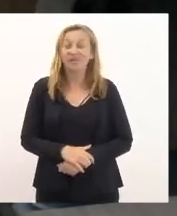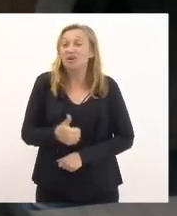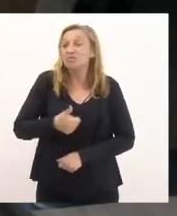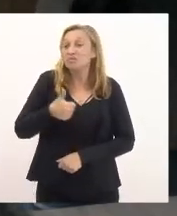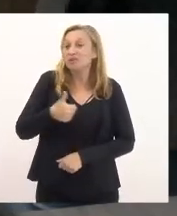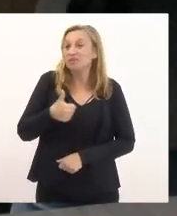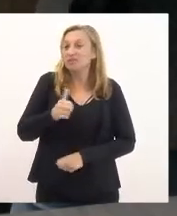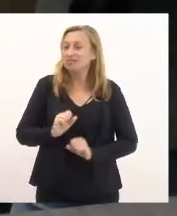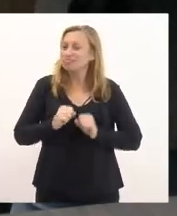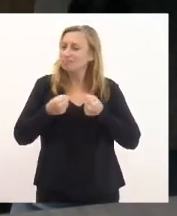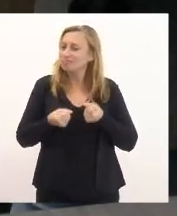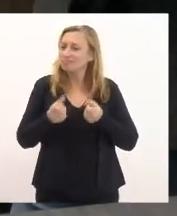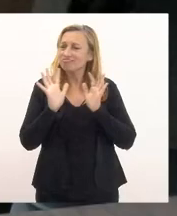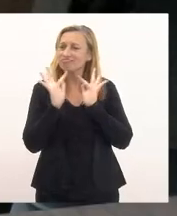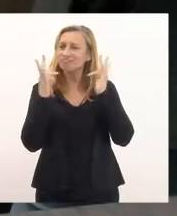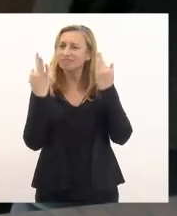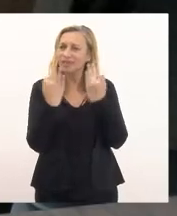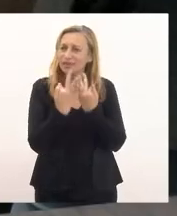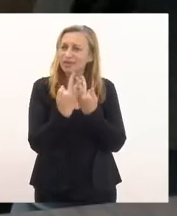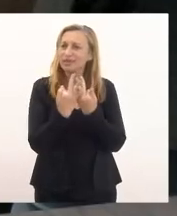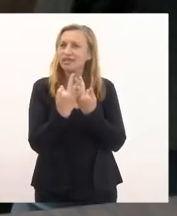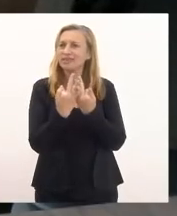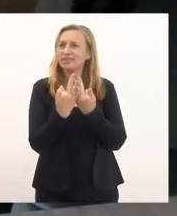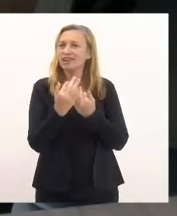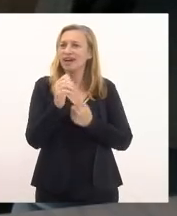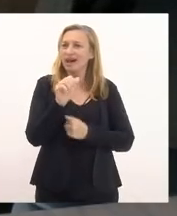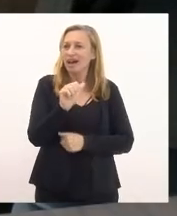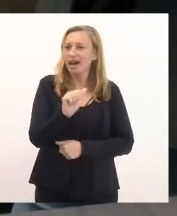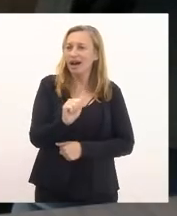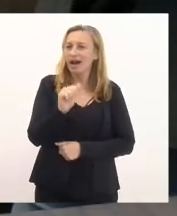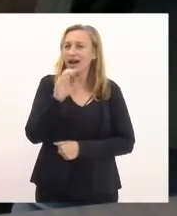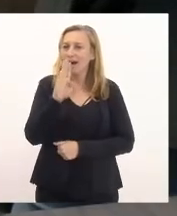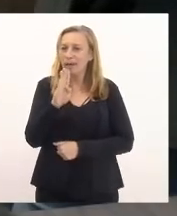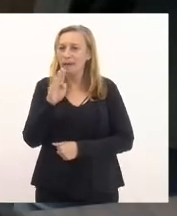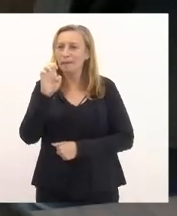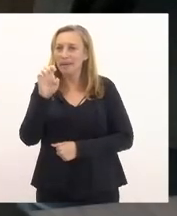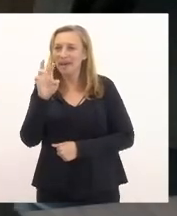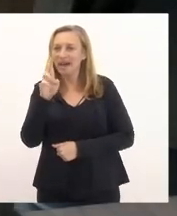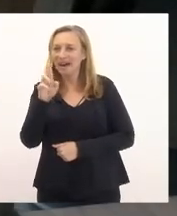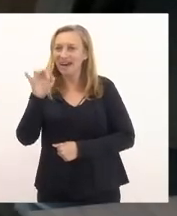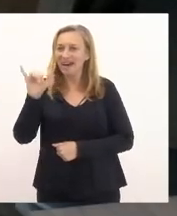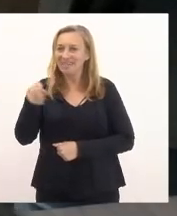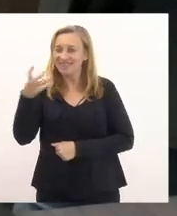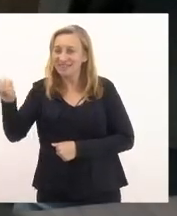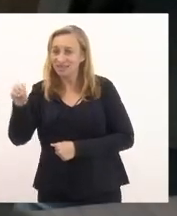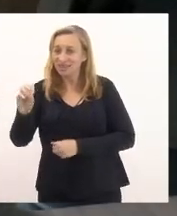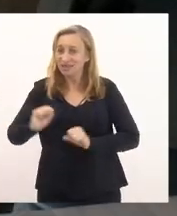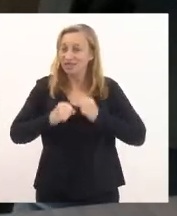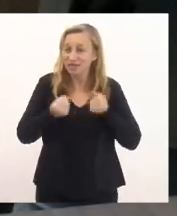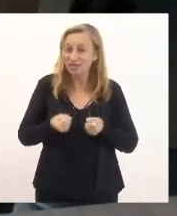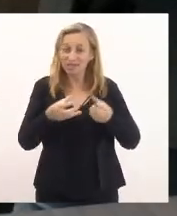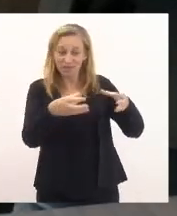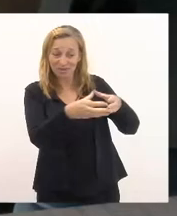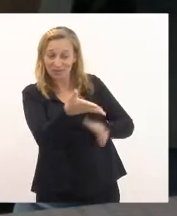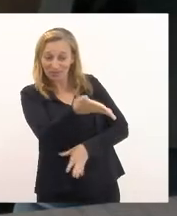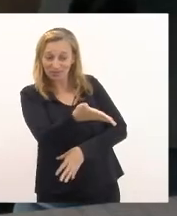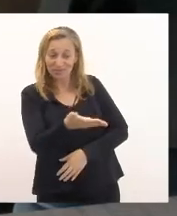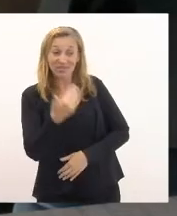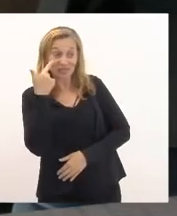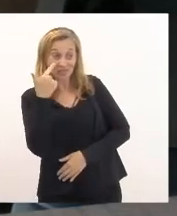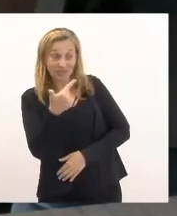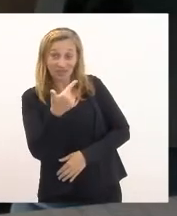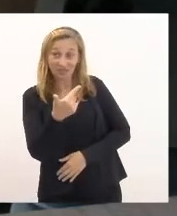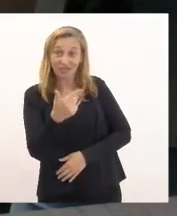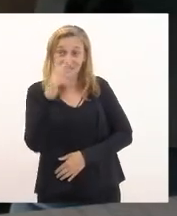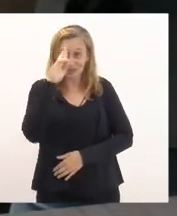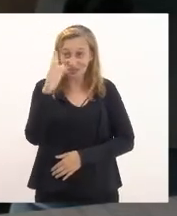lugar, para a defesa das famílias dessa aberração defendida por essa turma. Veja só, senhor presidente. Eu sou